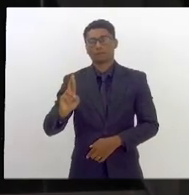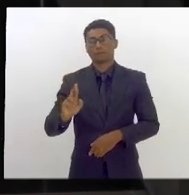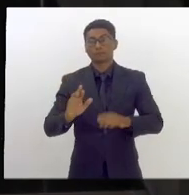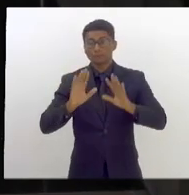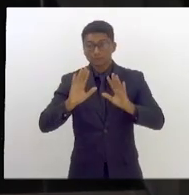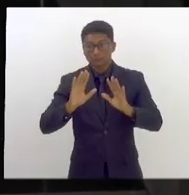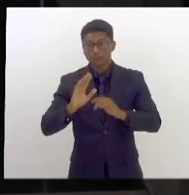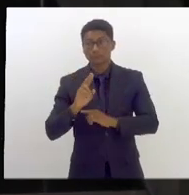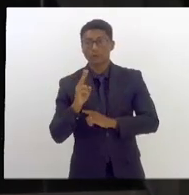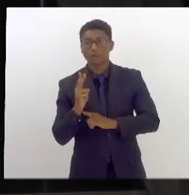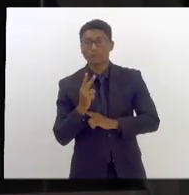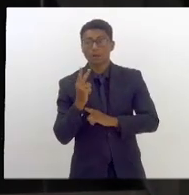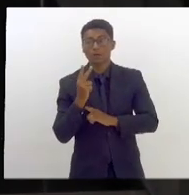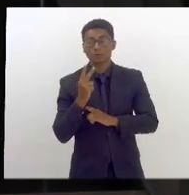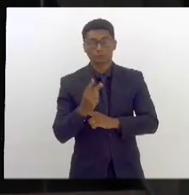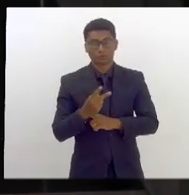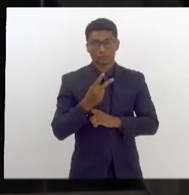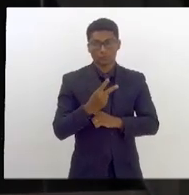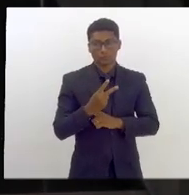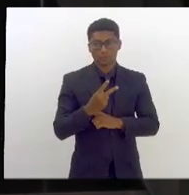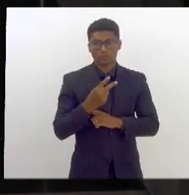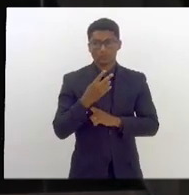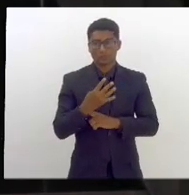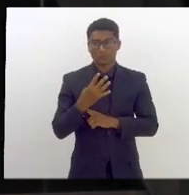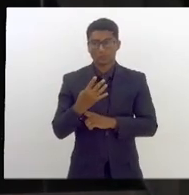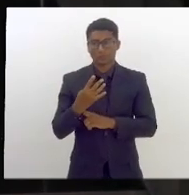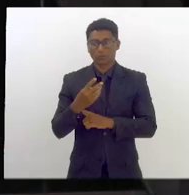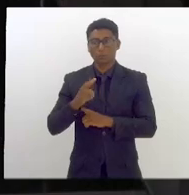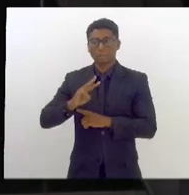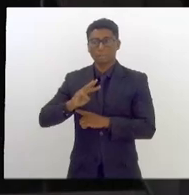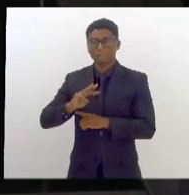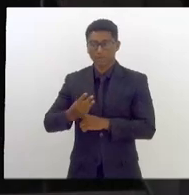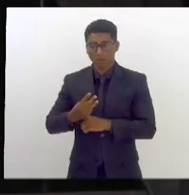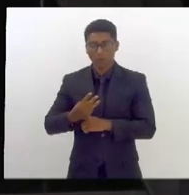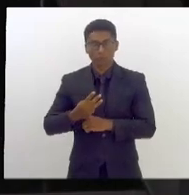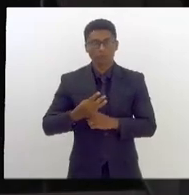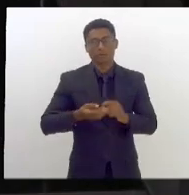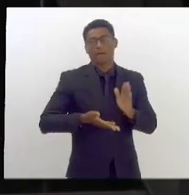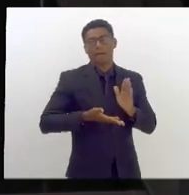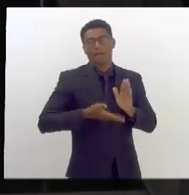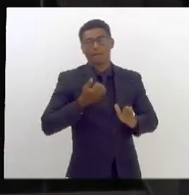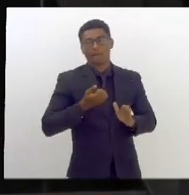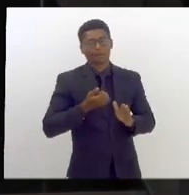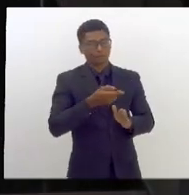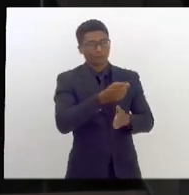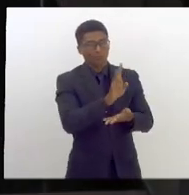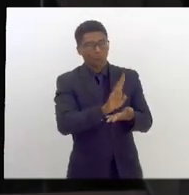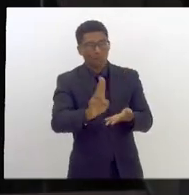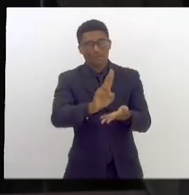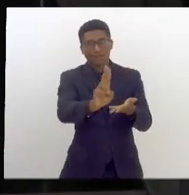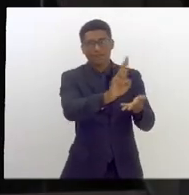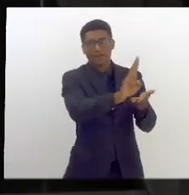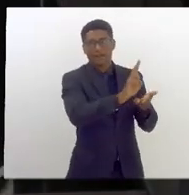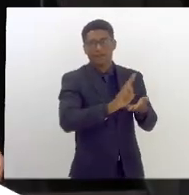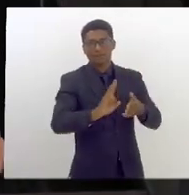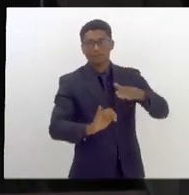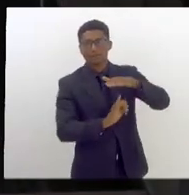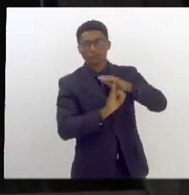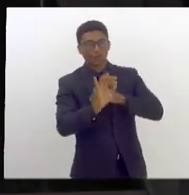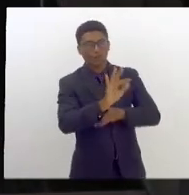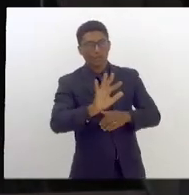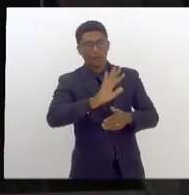valor 244 milhões foram cortados só das nossas universidades institutos